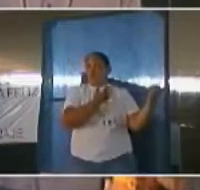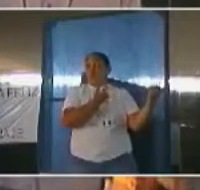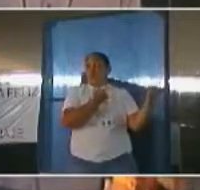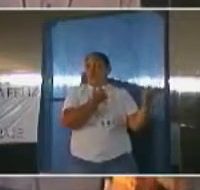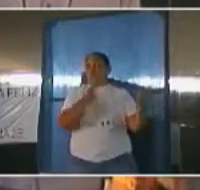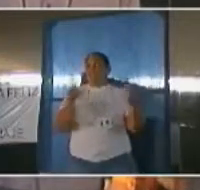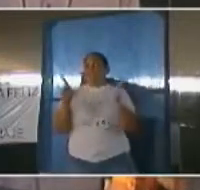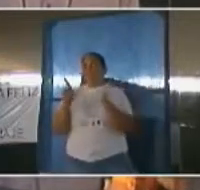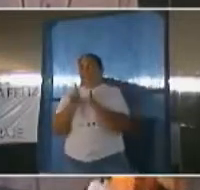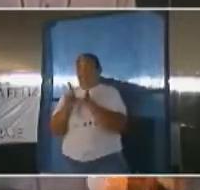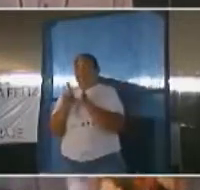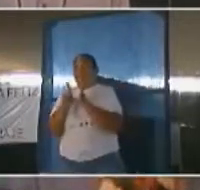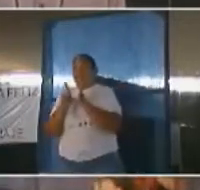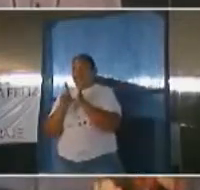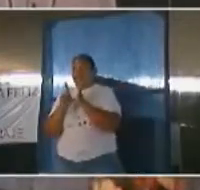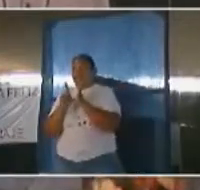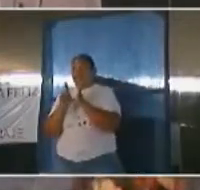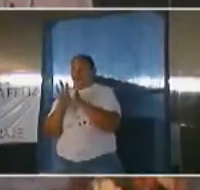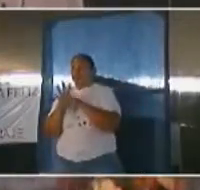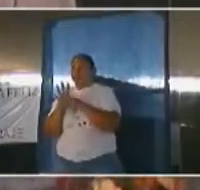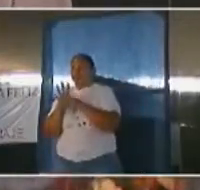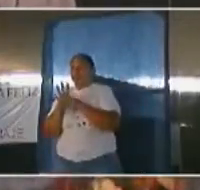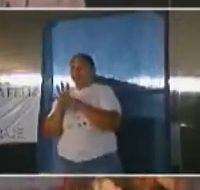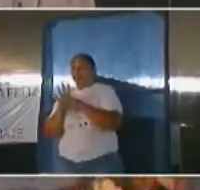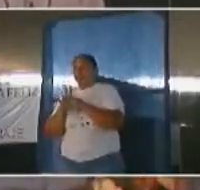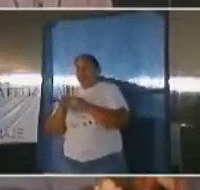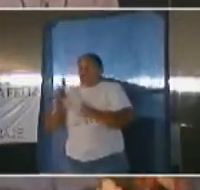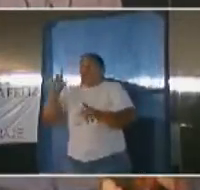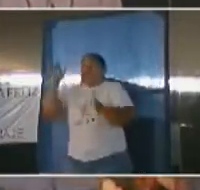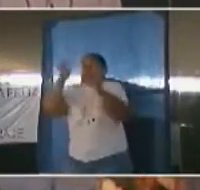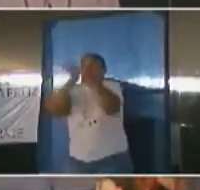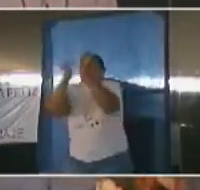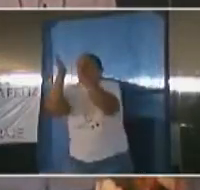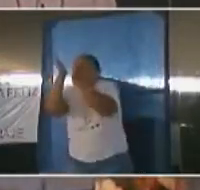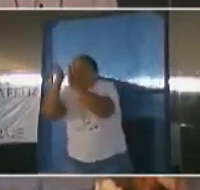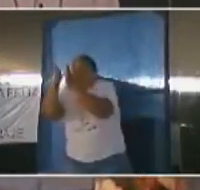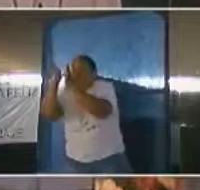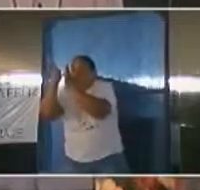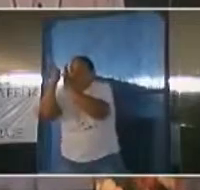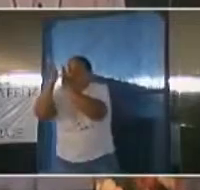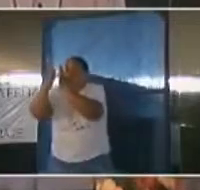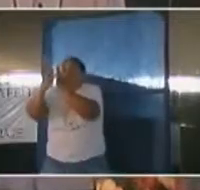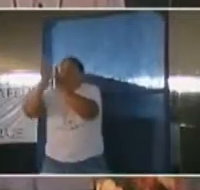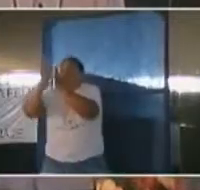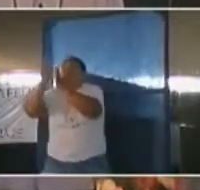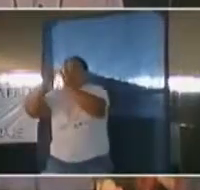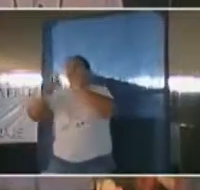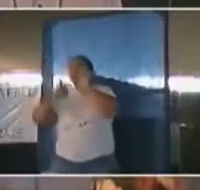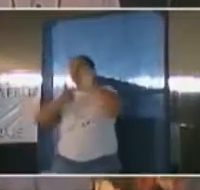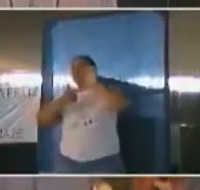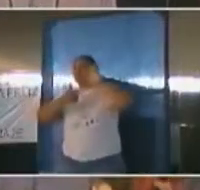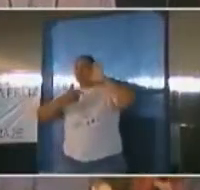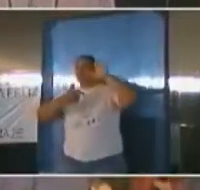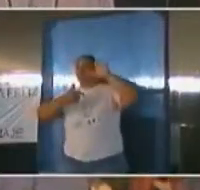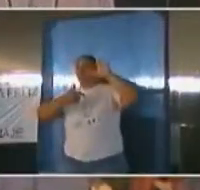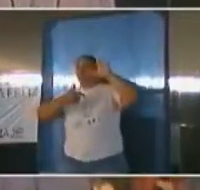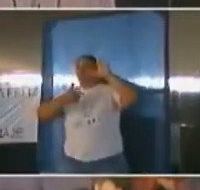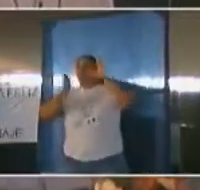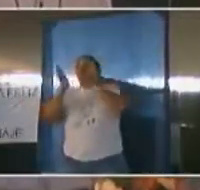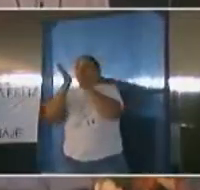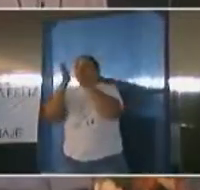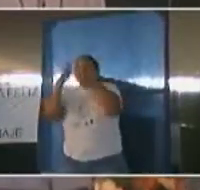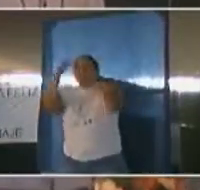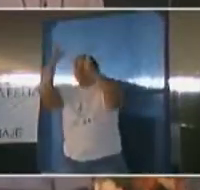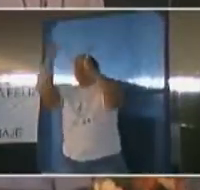Cristo quando ela permanece na palavra e permanece em Jesus Cristo. João 15:4 fala que Jesus Cristo vai permanecer na